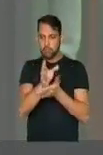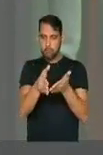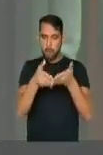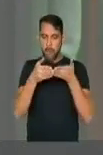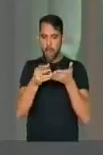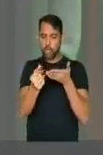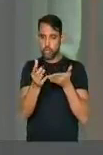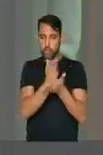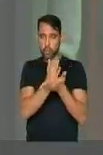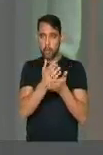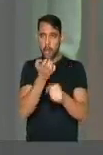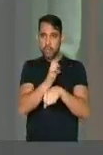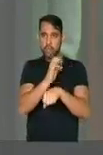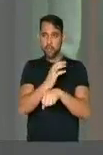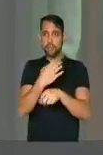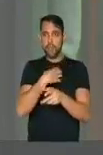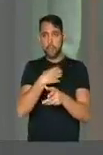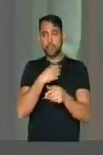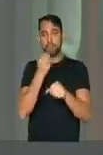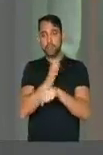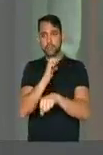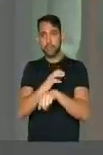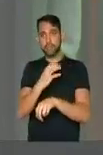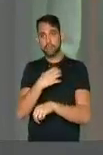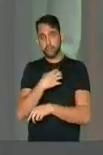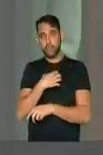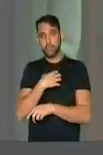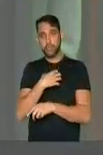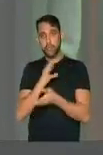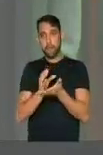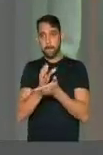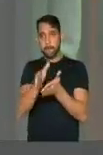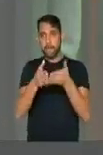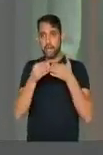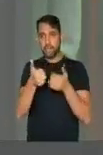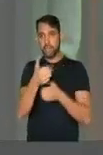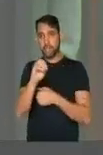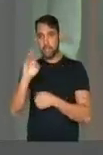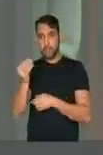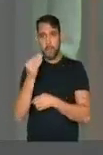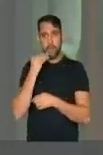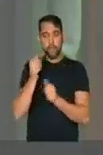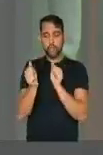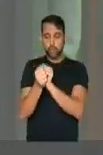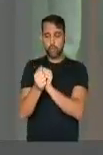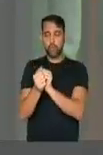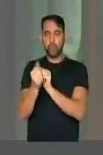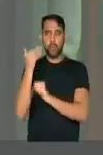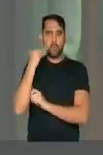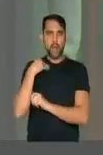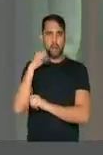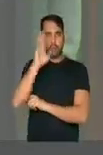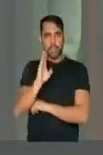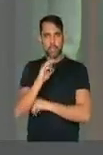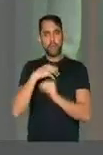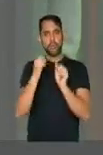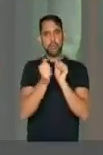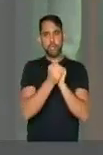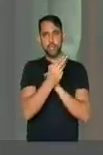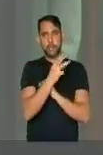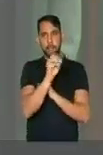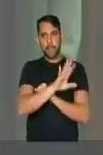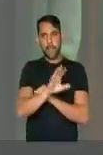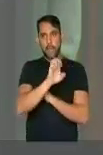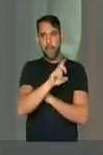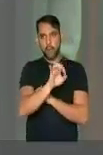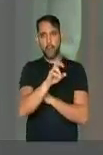importantes para o Estado da Bahia, para as estradas da Bahia, o empréstimo de 600 milhões junto ao Banco do Brasil e 200 milhões de euros, 700